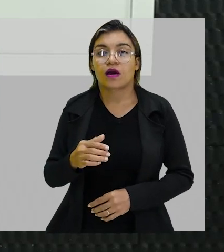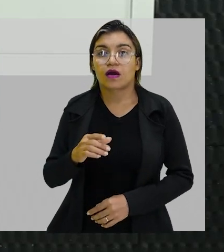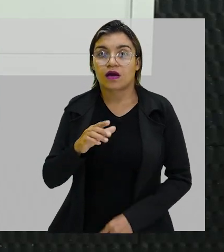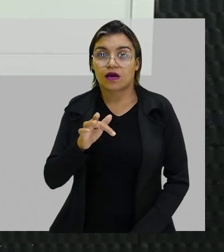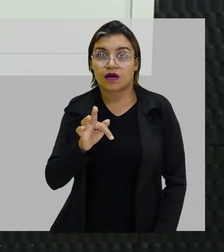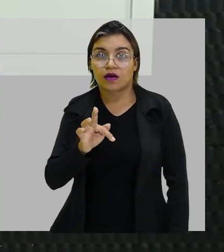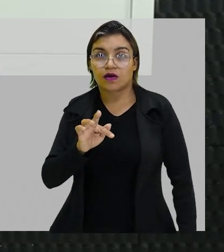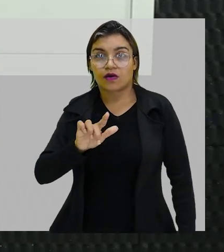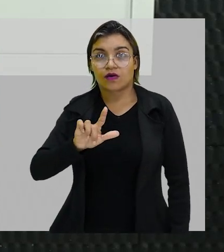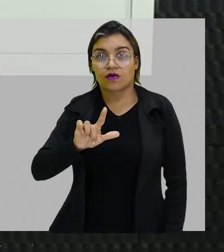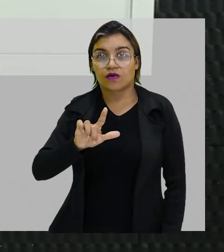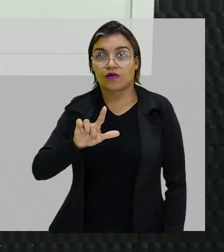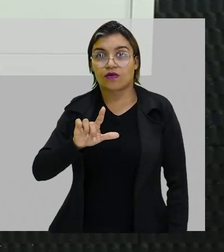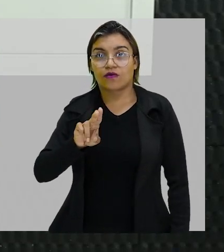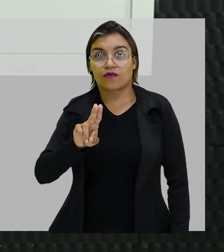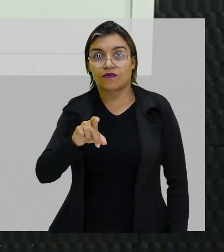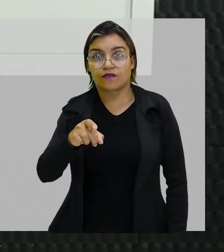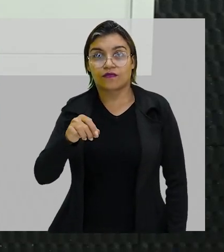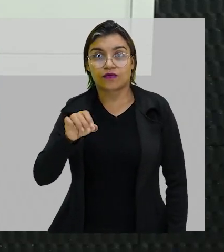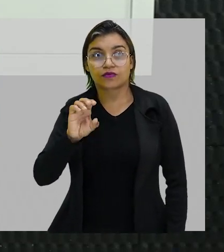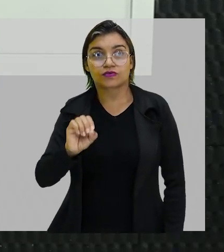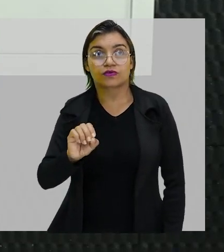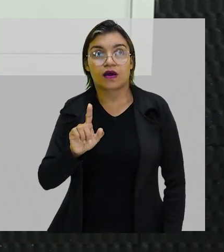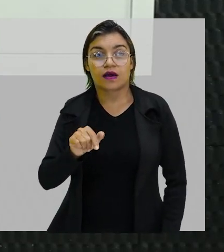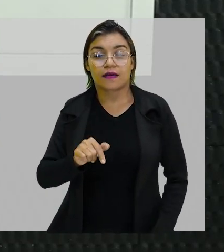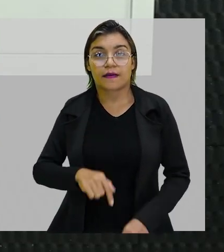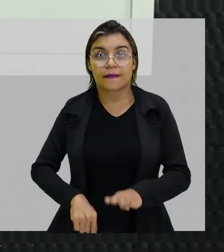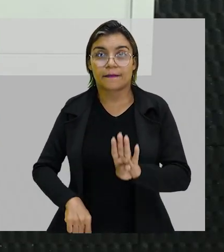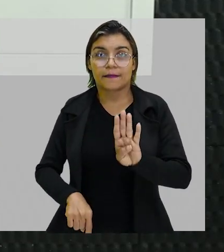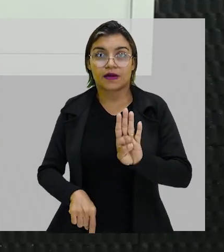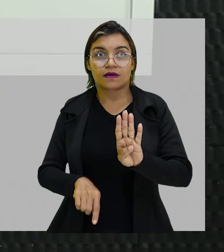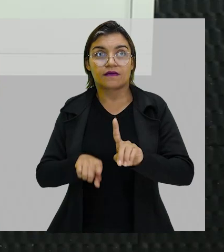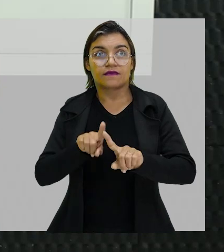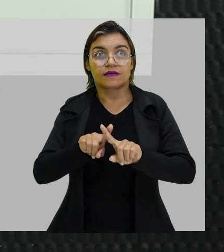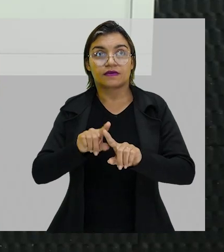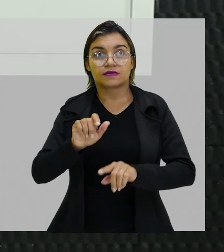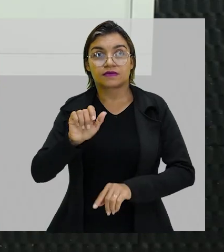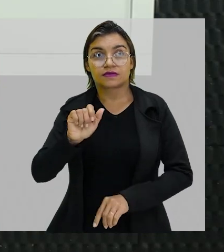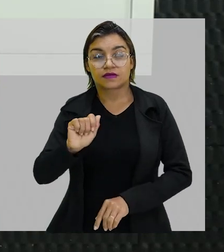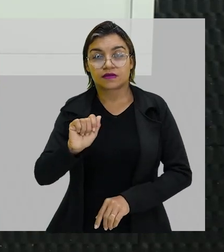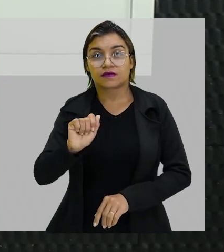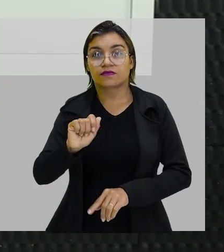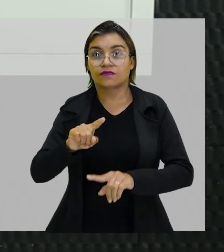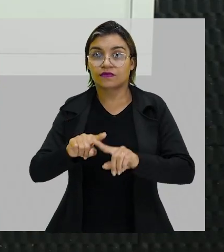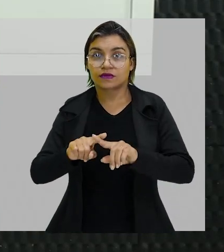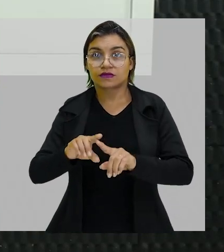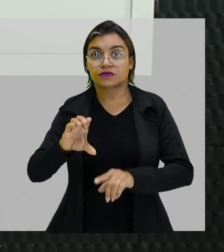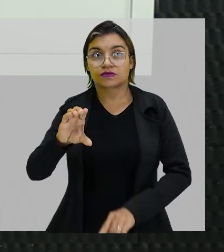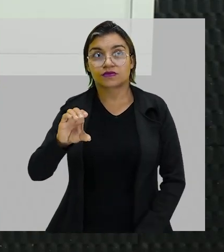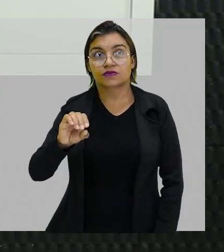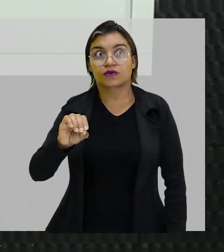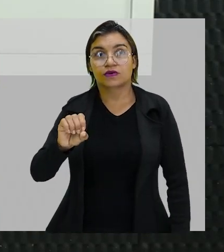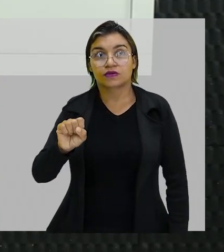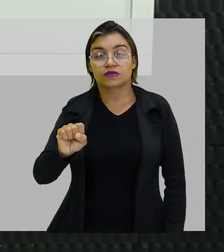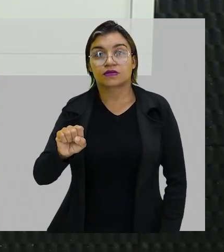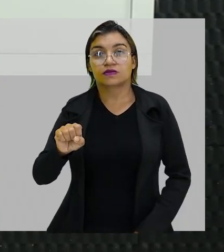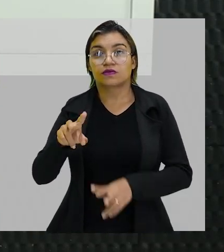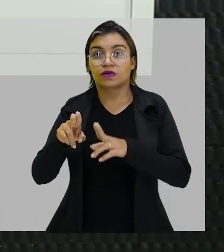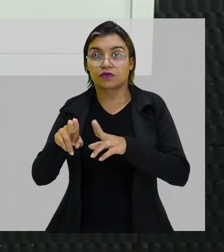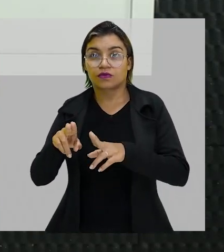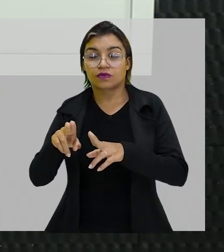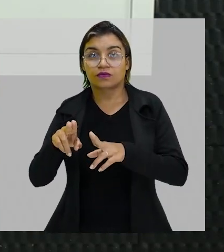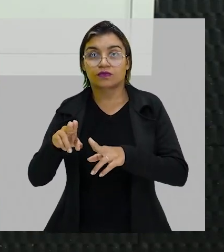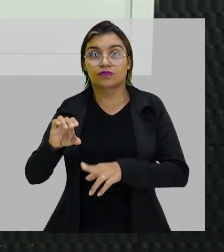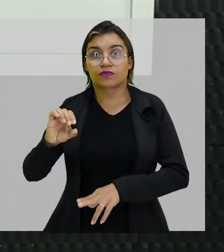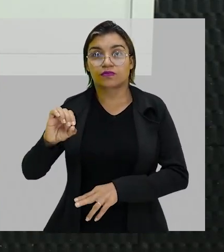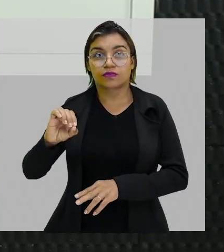campo, área, cosseno do ângulo, né? Então, o fluxo, ele vai ser